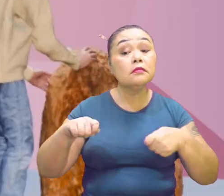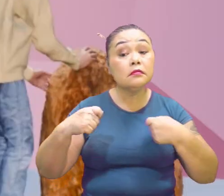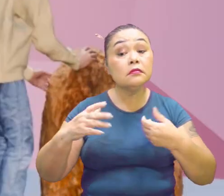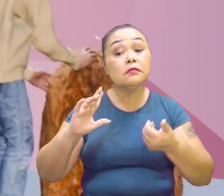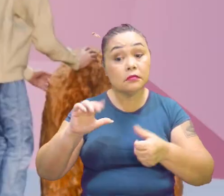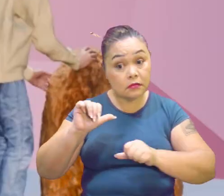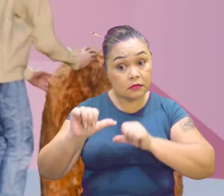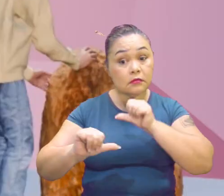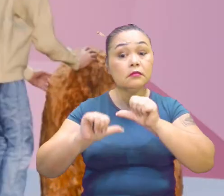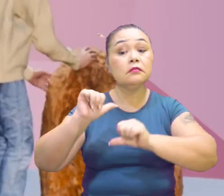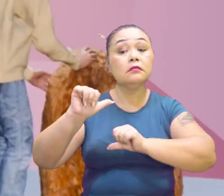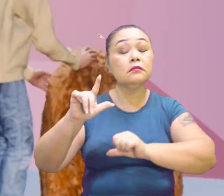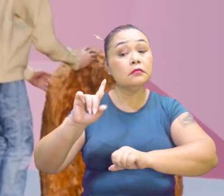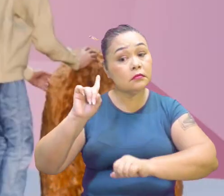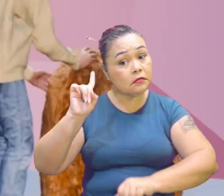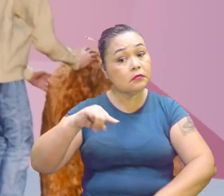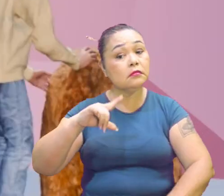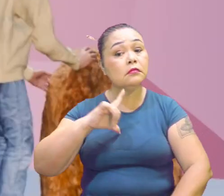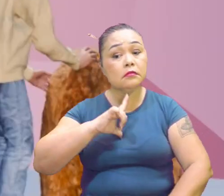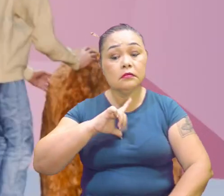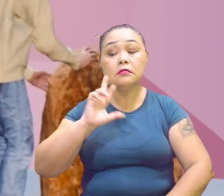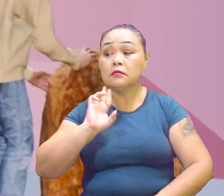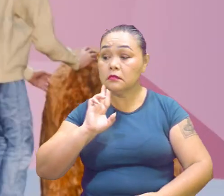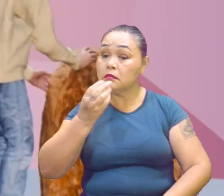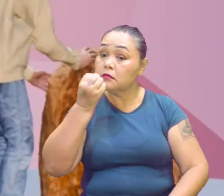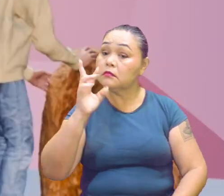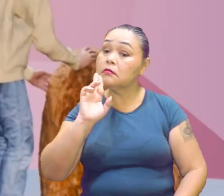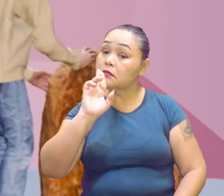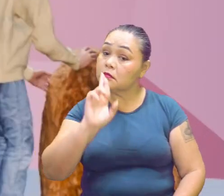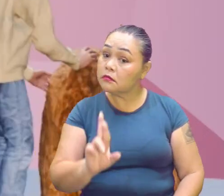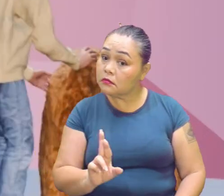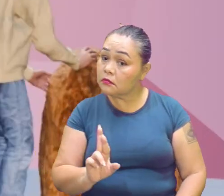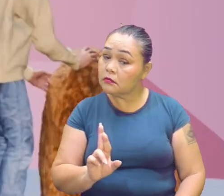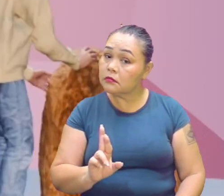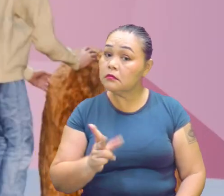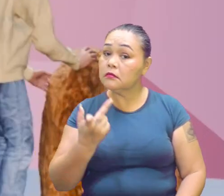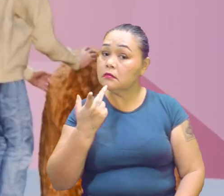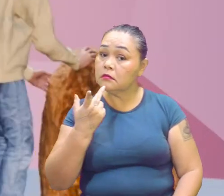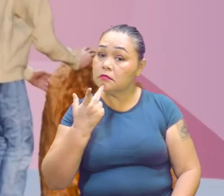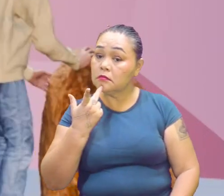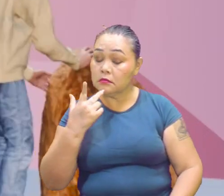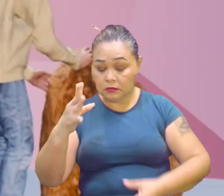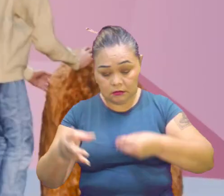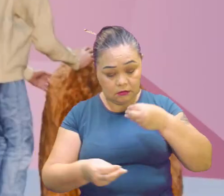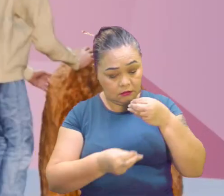ser mudado para que nós tenhamos aí um bom resultado? E aí nós já estamos falando lá na